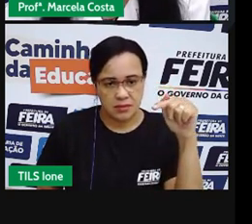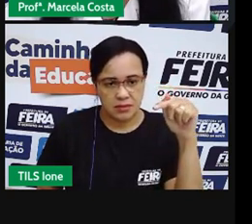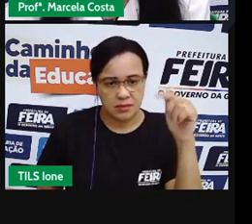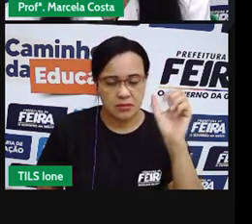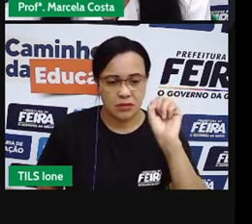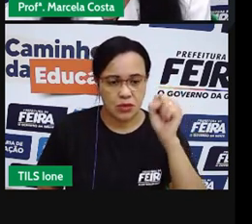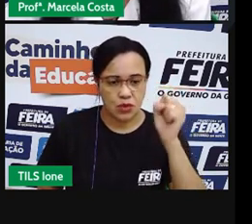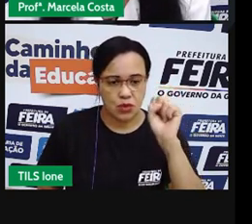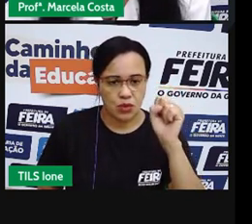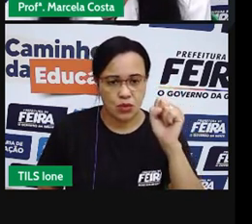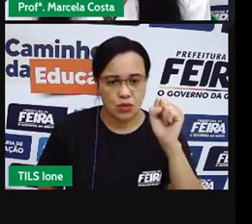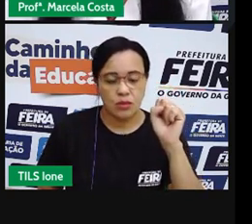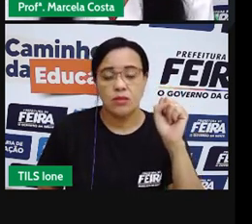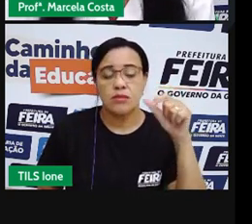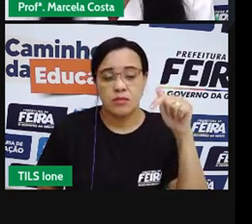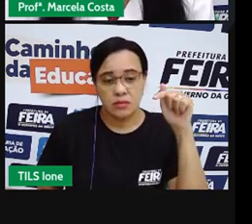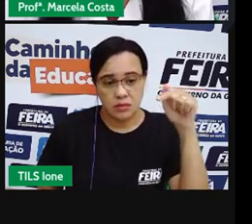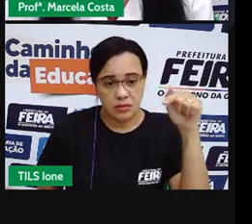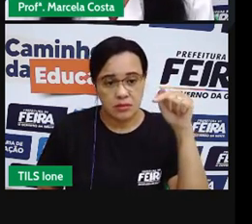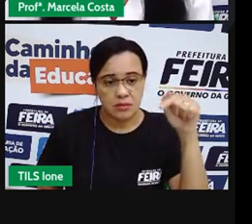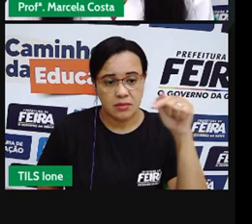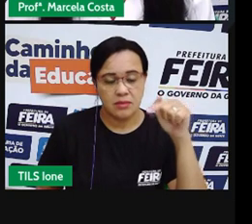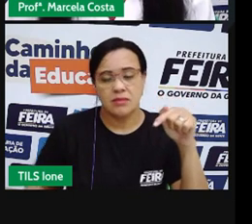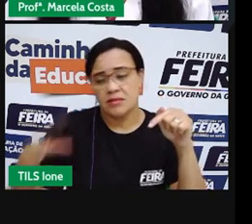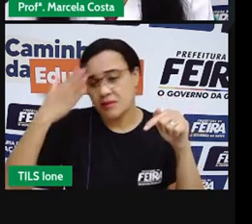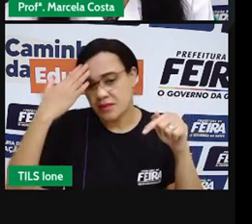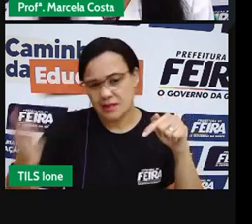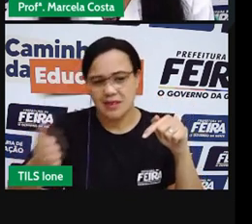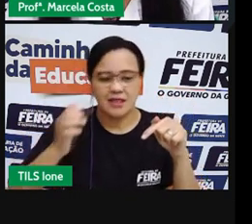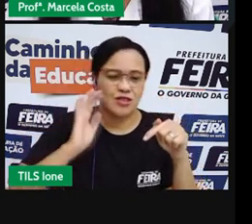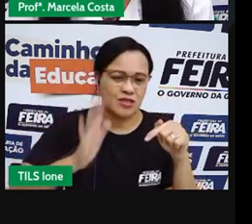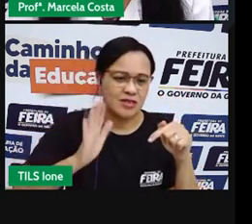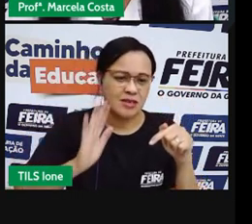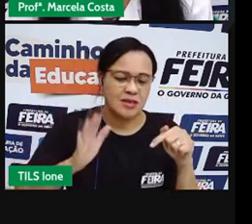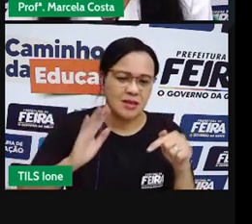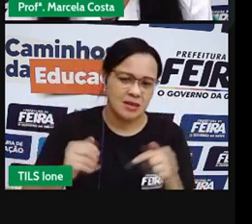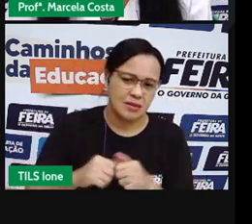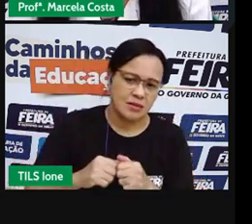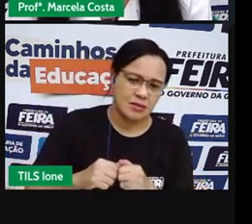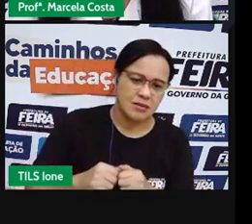1, 2, 3, 4, 5, 6, 7. Então, eu já sei que